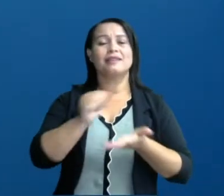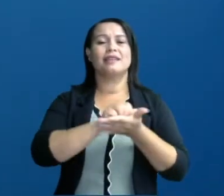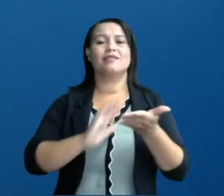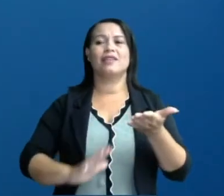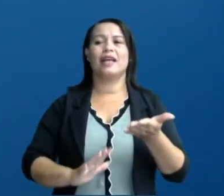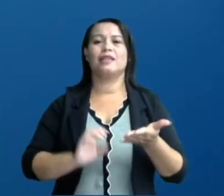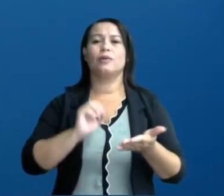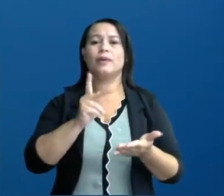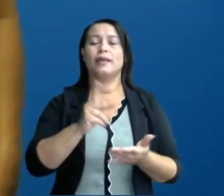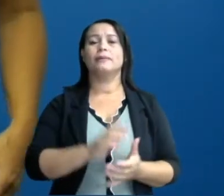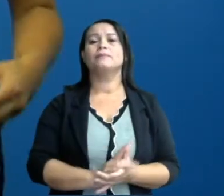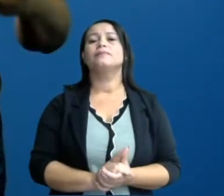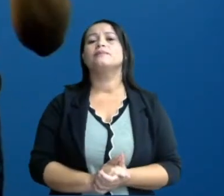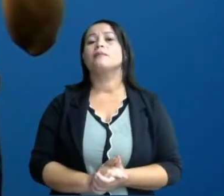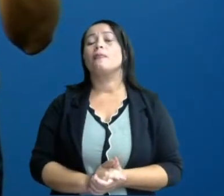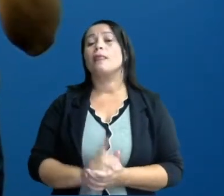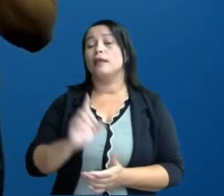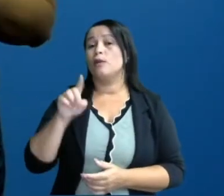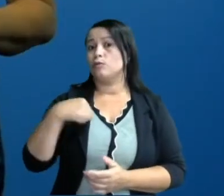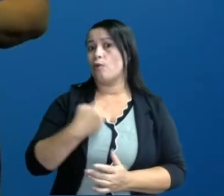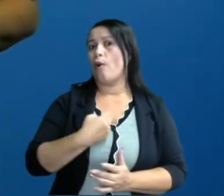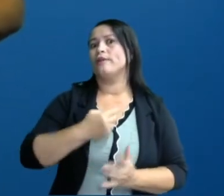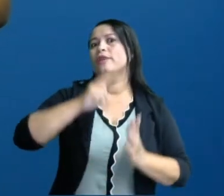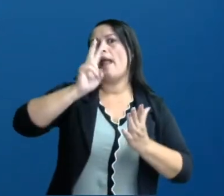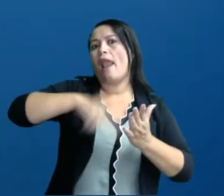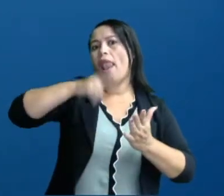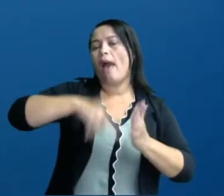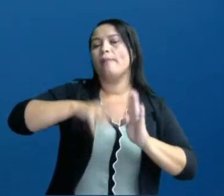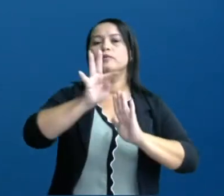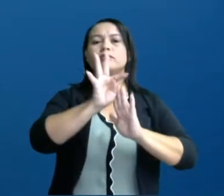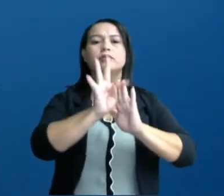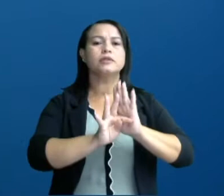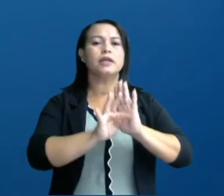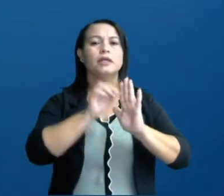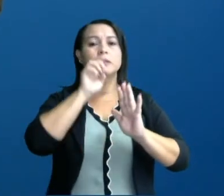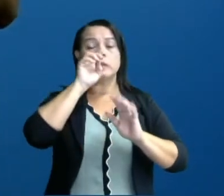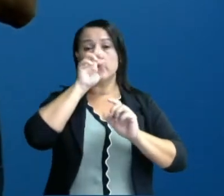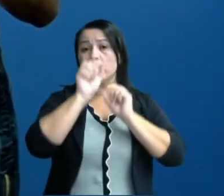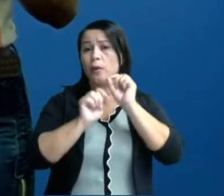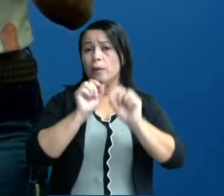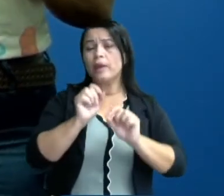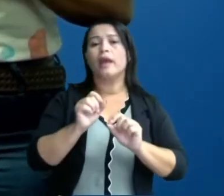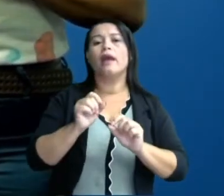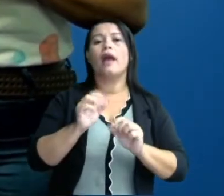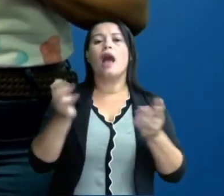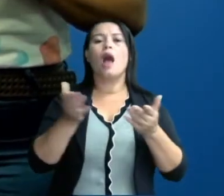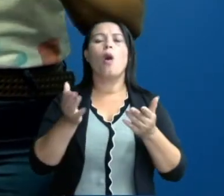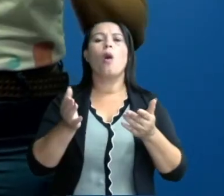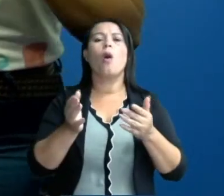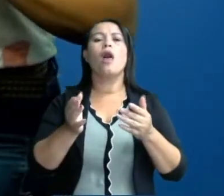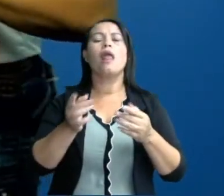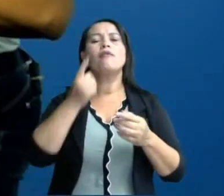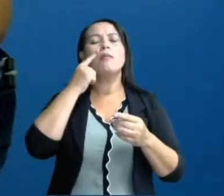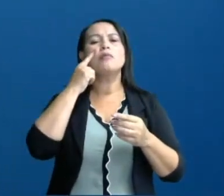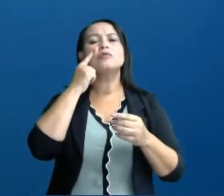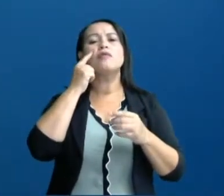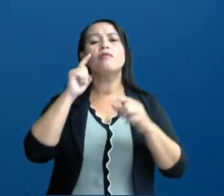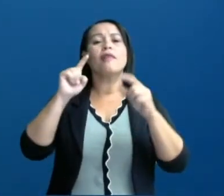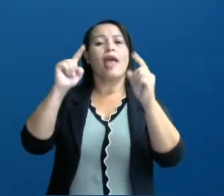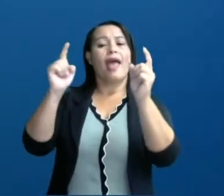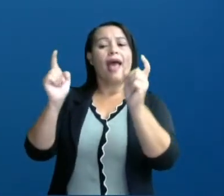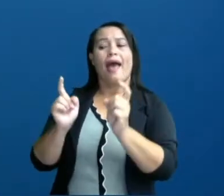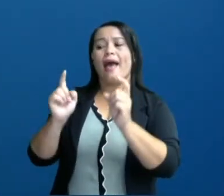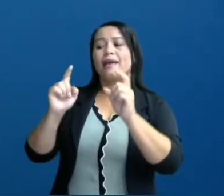atividade, tá certo? Então, a gente lê um texto e agora a gente vai substituir essas